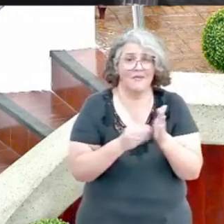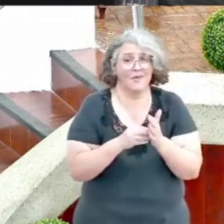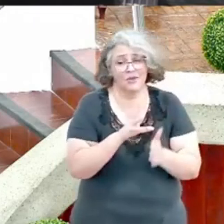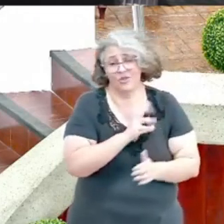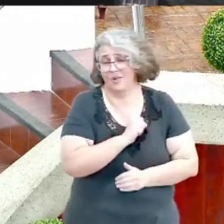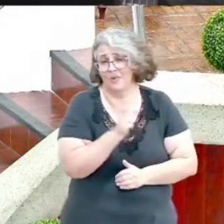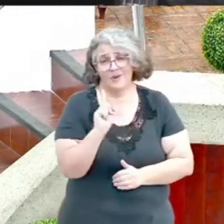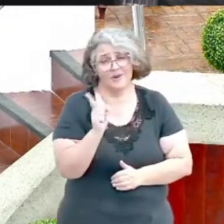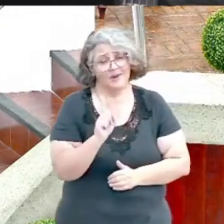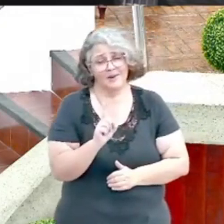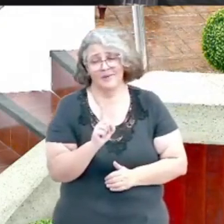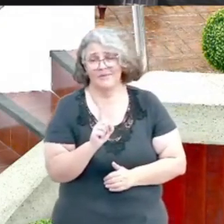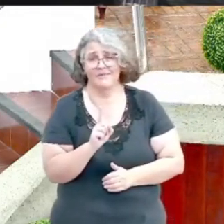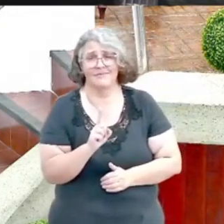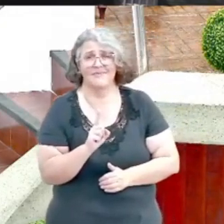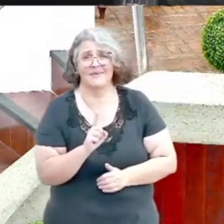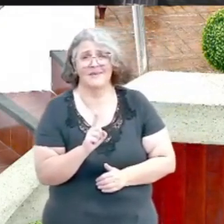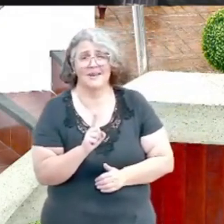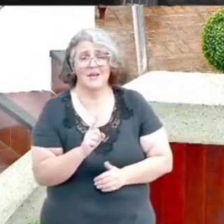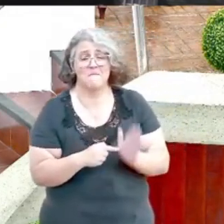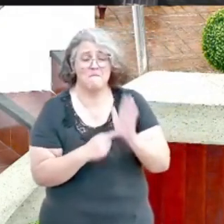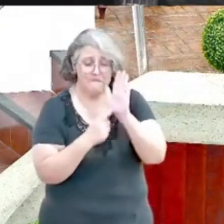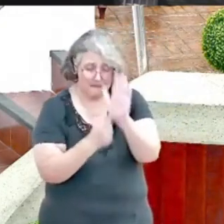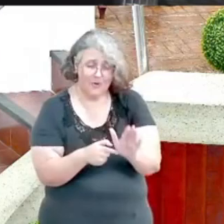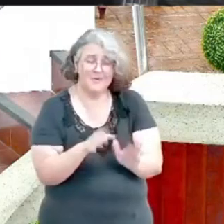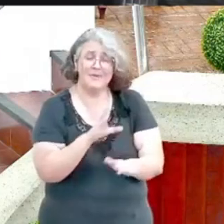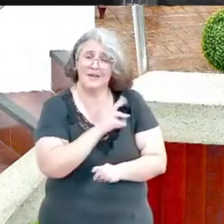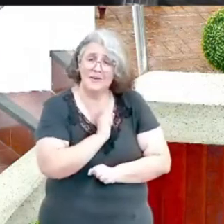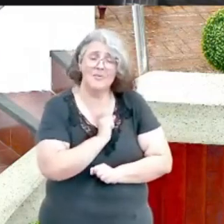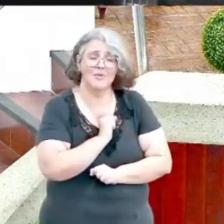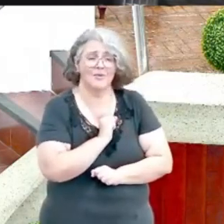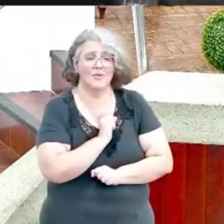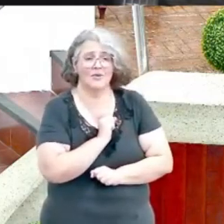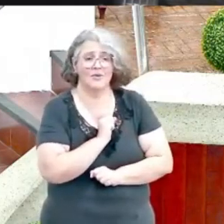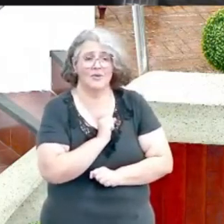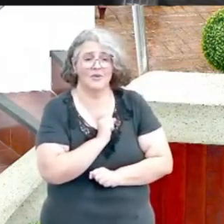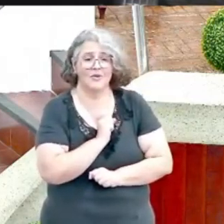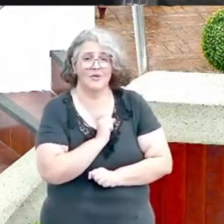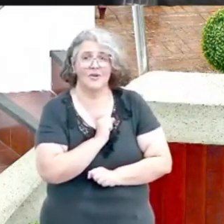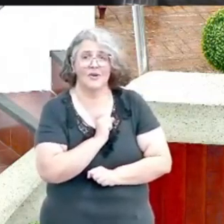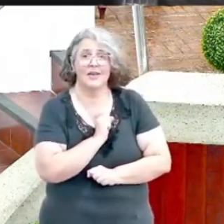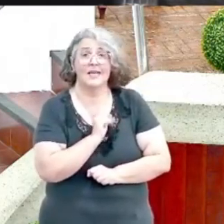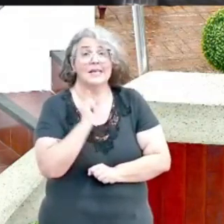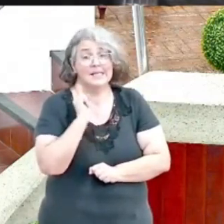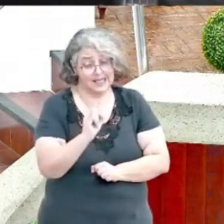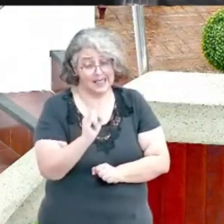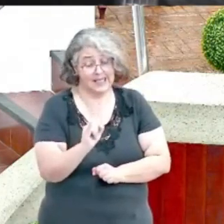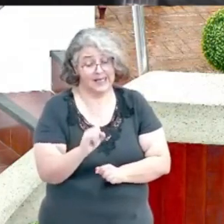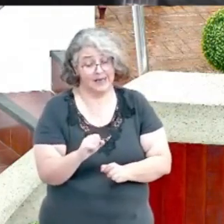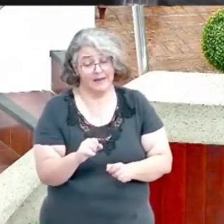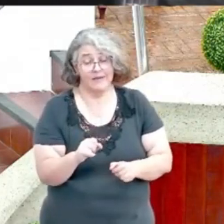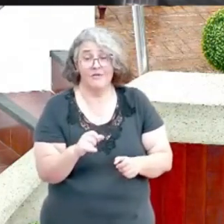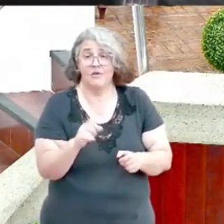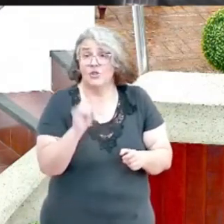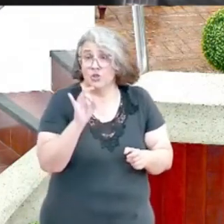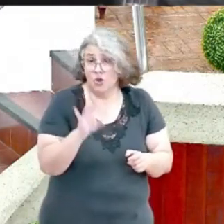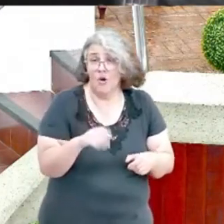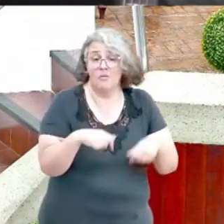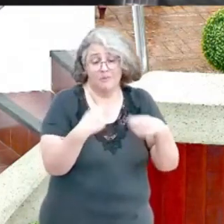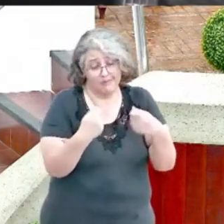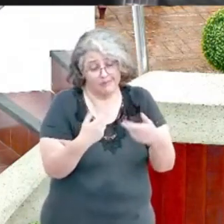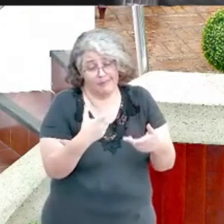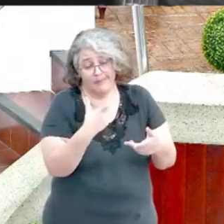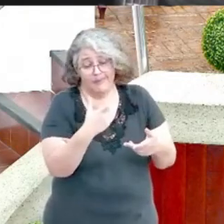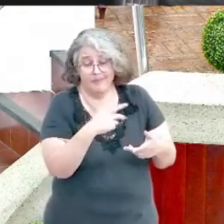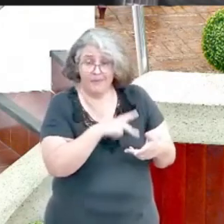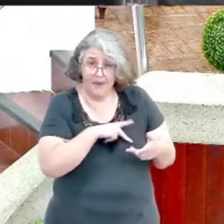Pelo contrário, ele prova o seu amor para aquela igreja e mostra que, se dependesse dele, eles já estariam juntos.